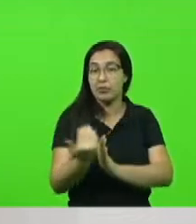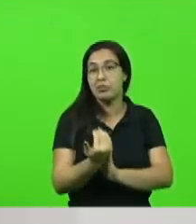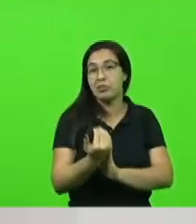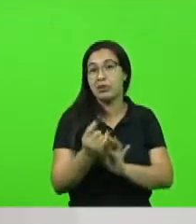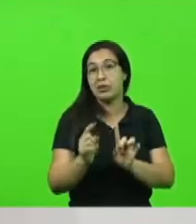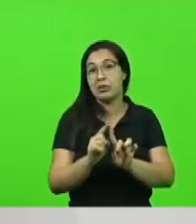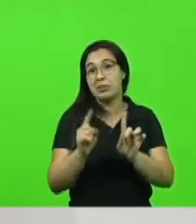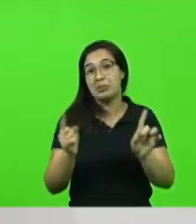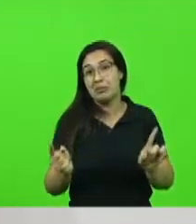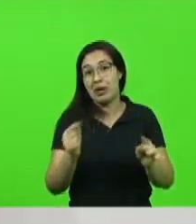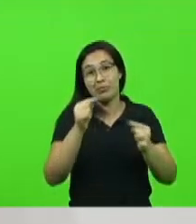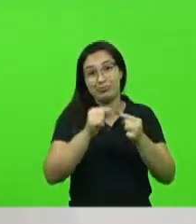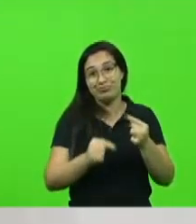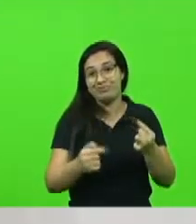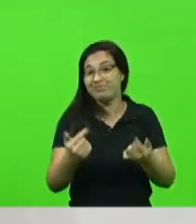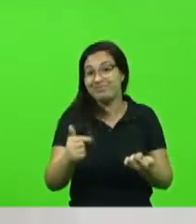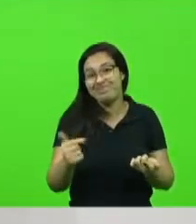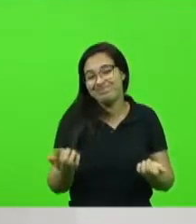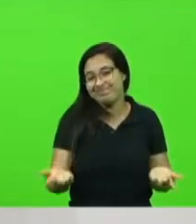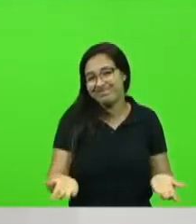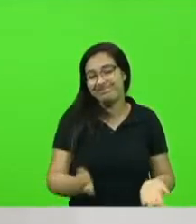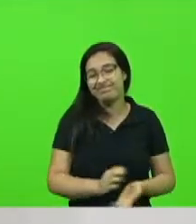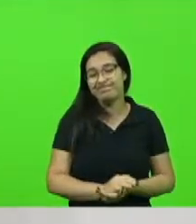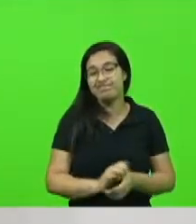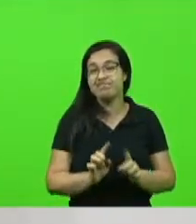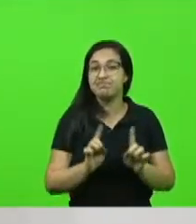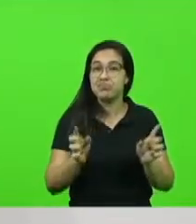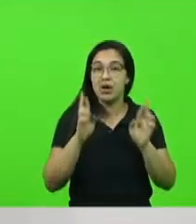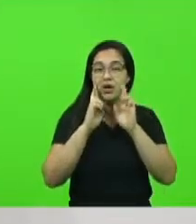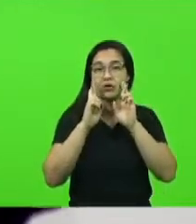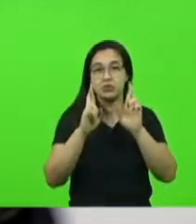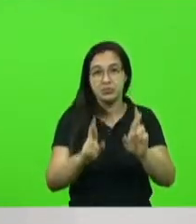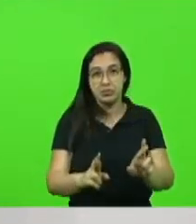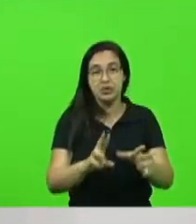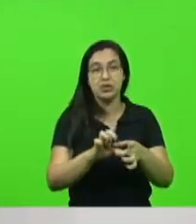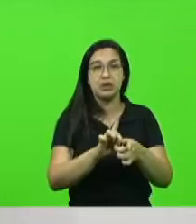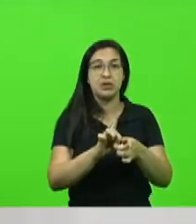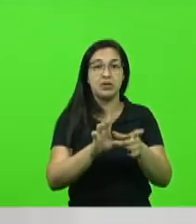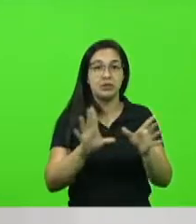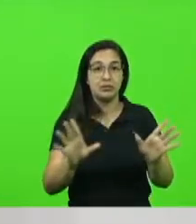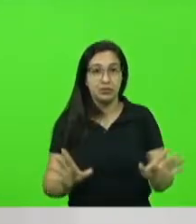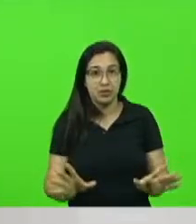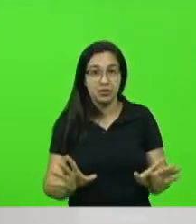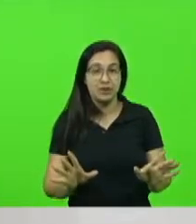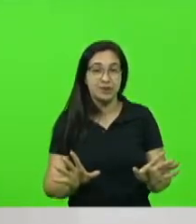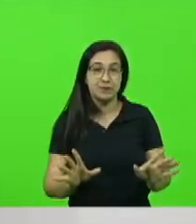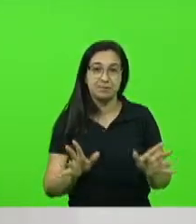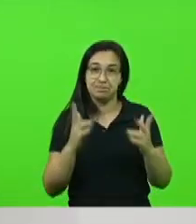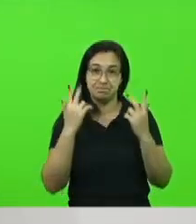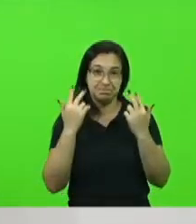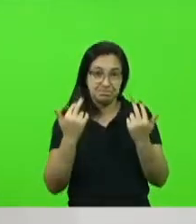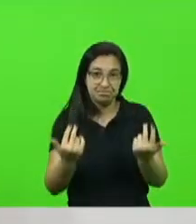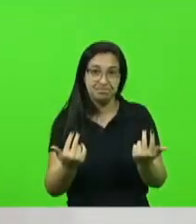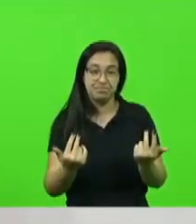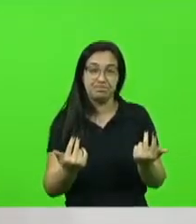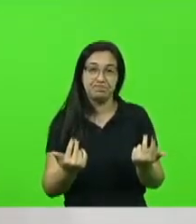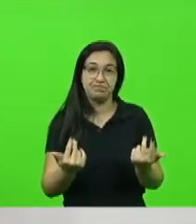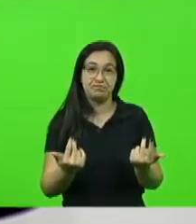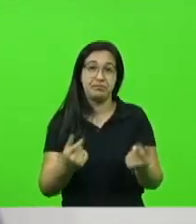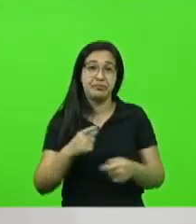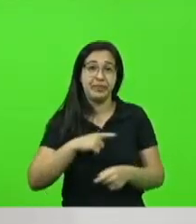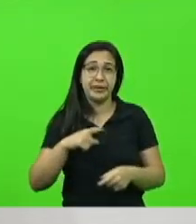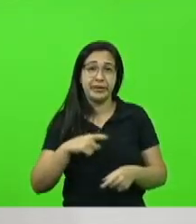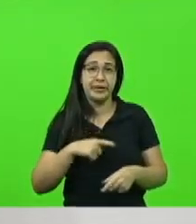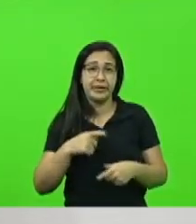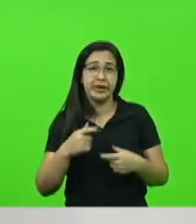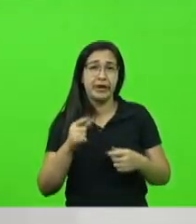ideal. Mesmo assim, a gente respeita a democracia e saíram outdoors por aí com os inimigos